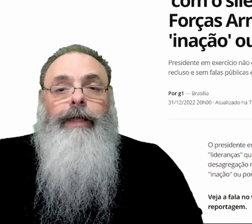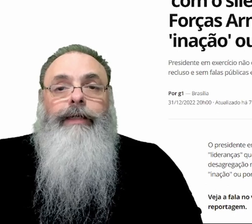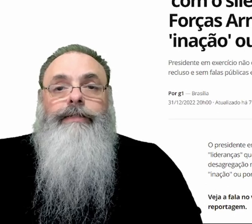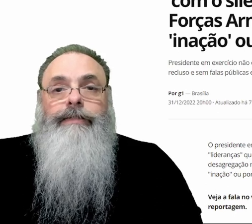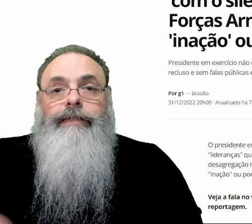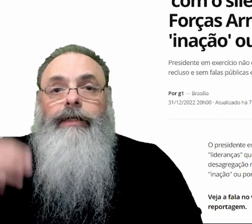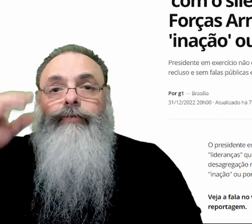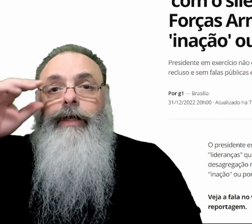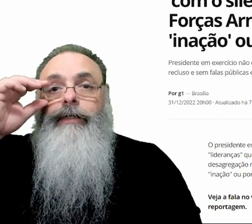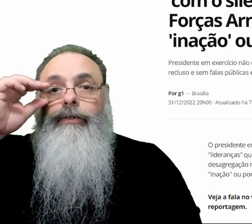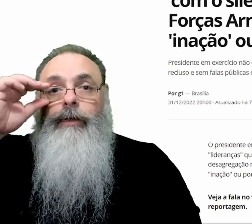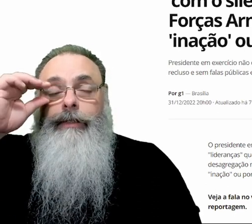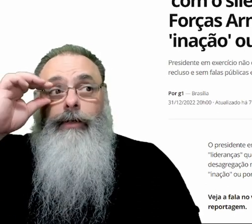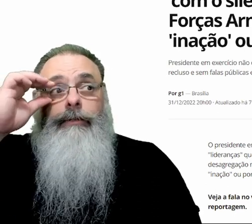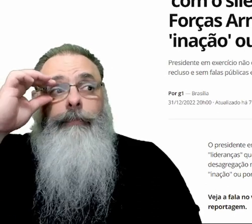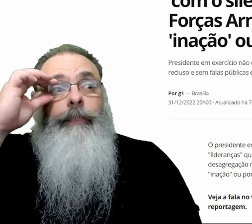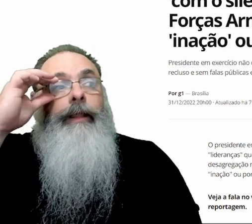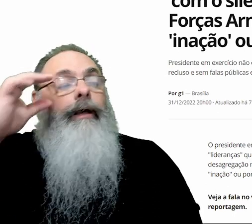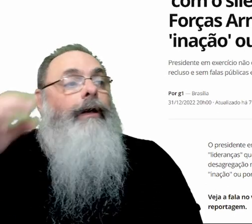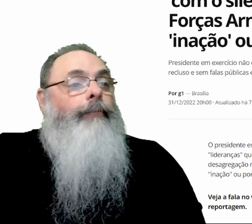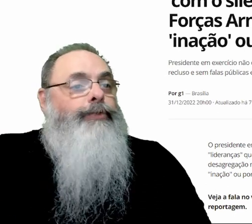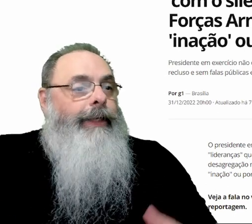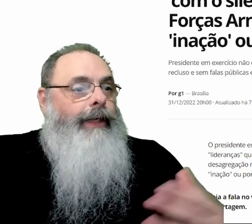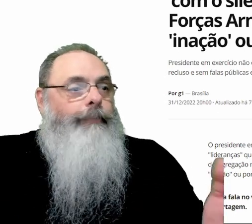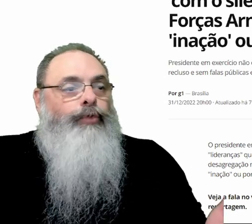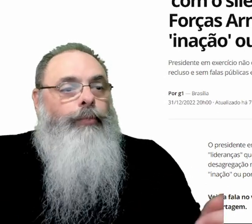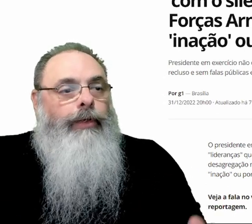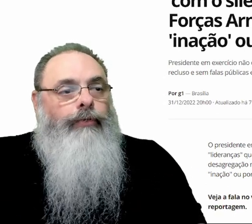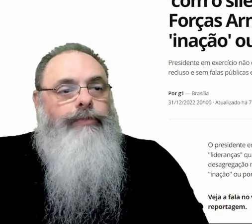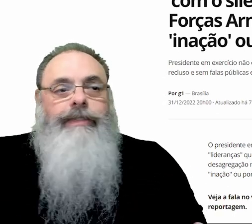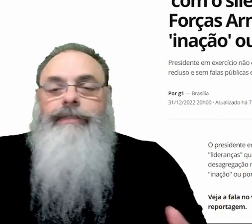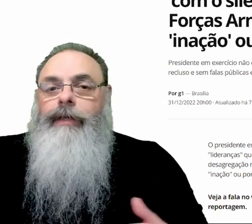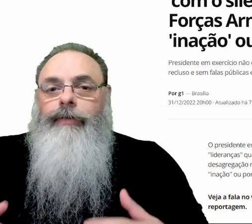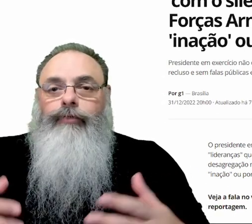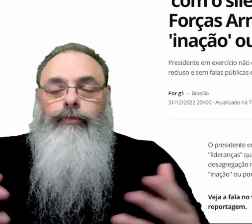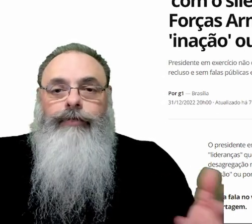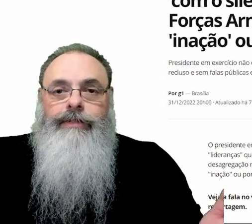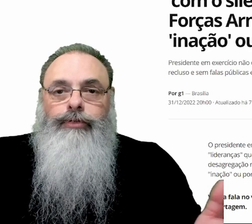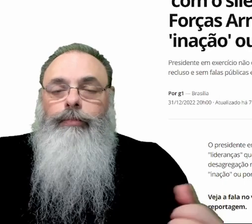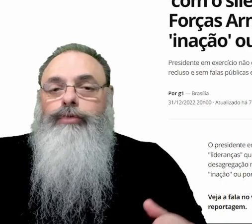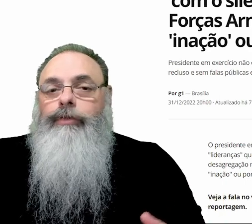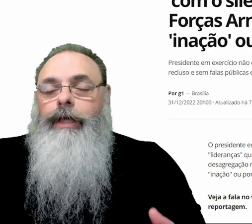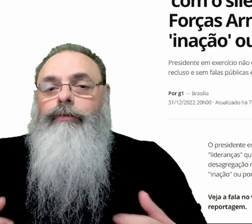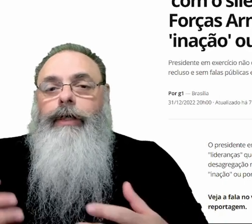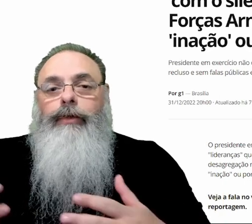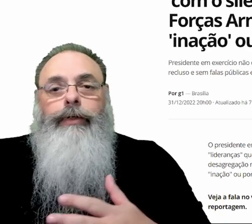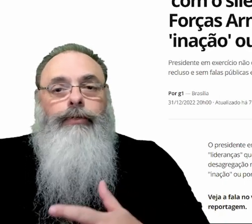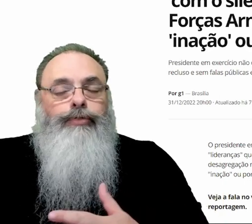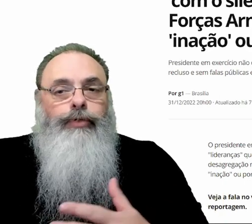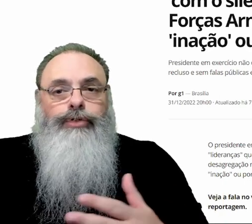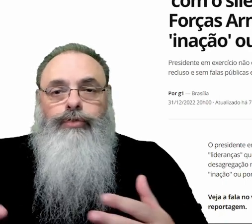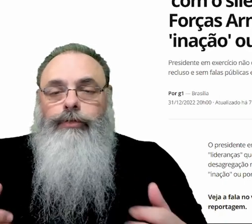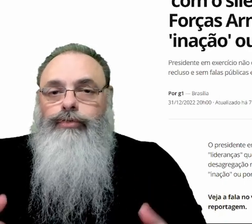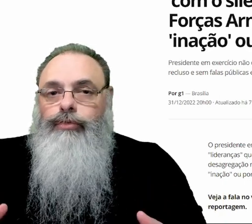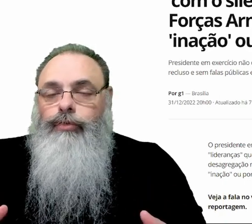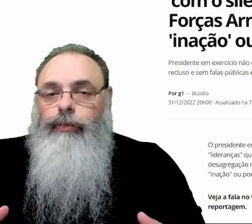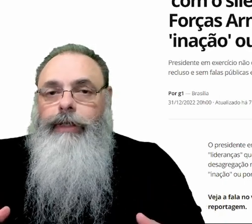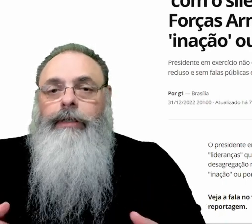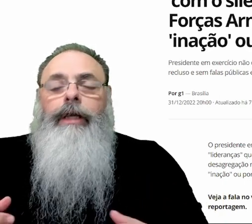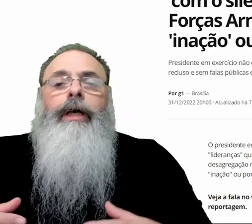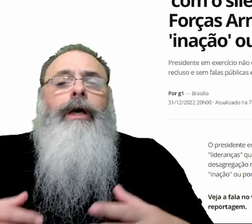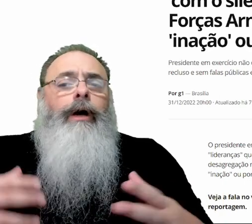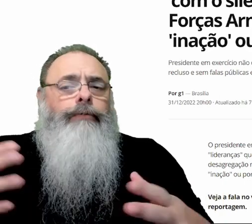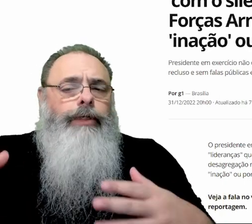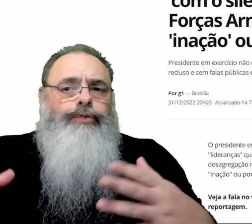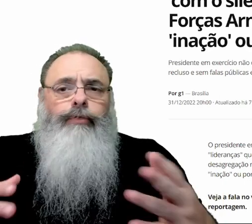deixa o seu like e se inscreva aqui no canal, né? Pois bem, Hamilton Mourão, vocês sabem, foi o vice do Bolsonaro, ganhou em 2018 junto com